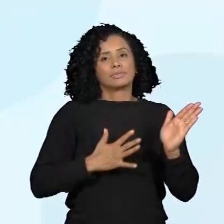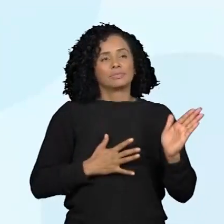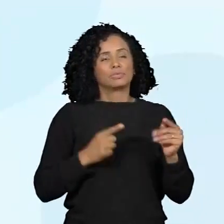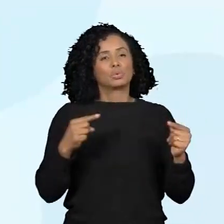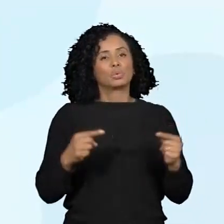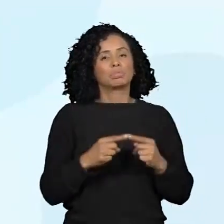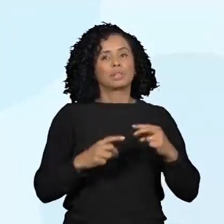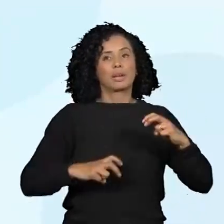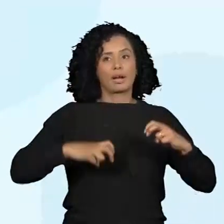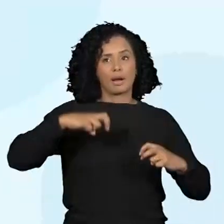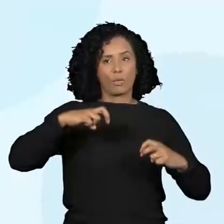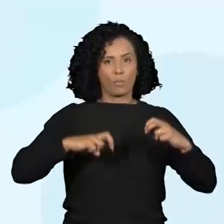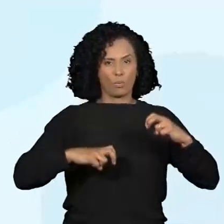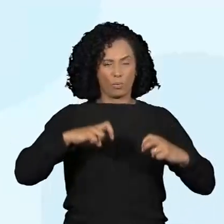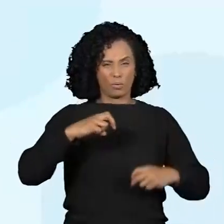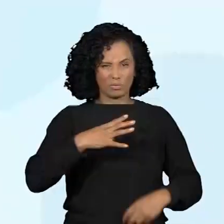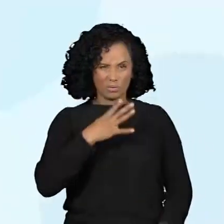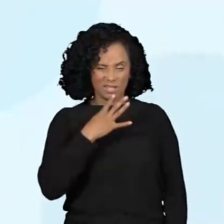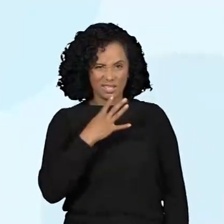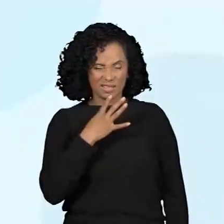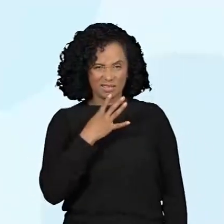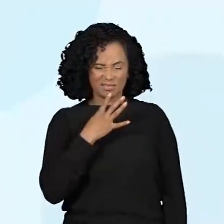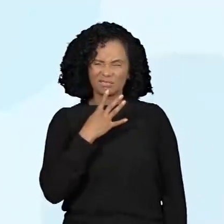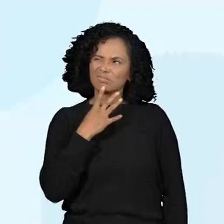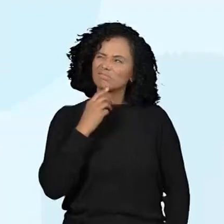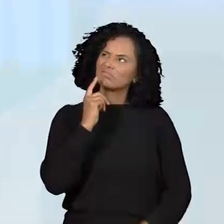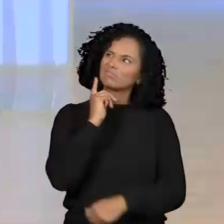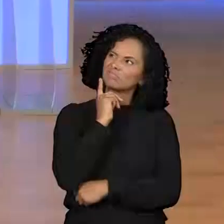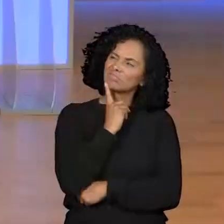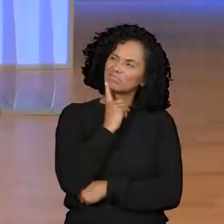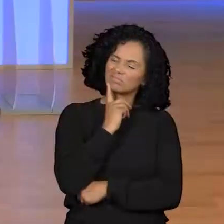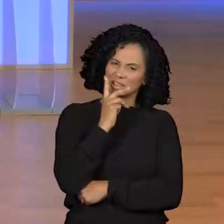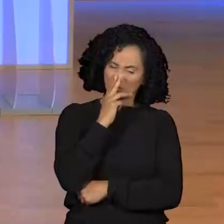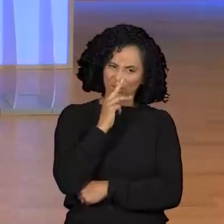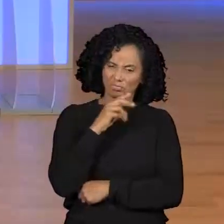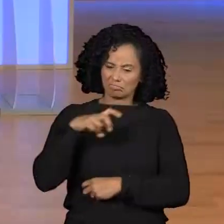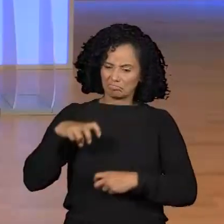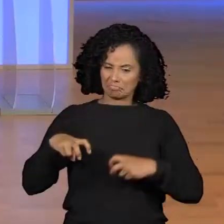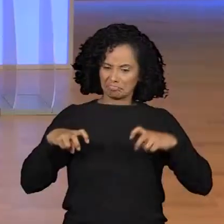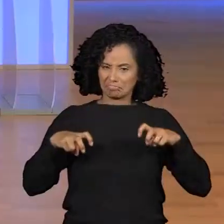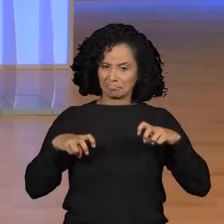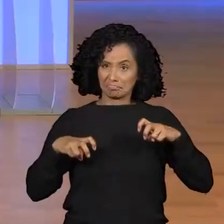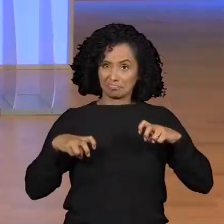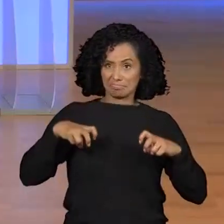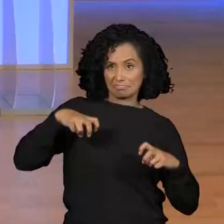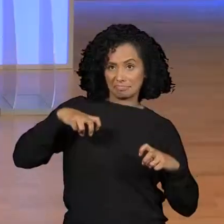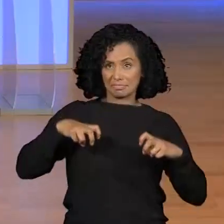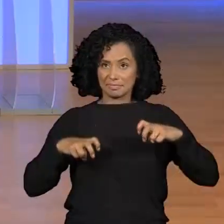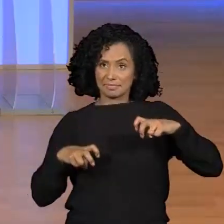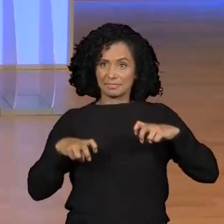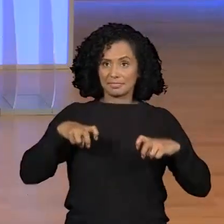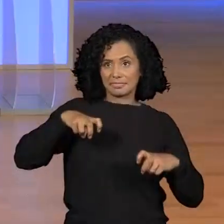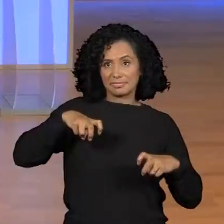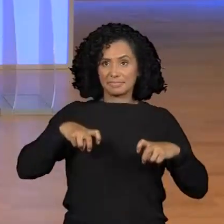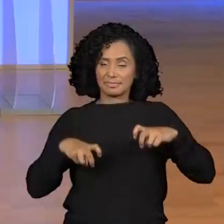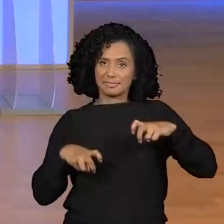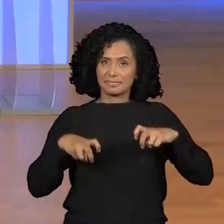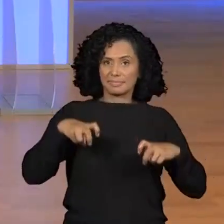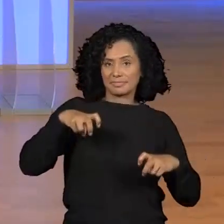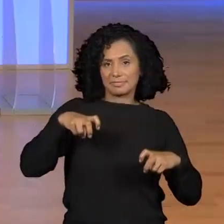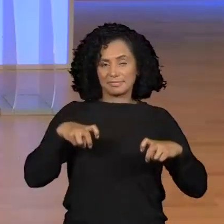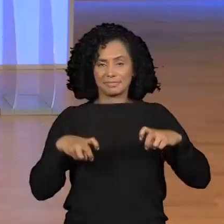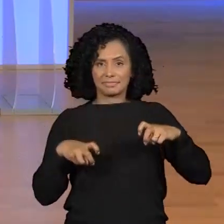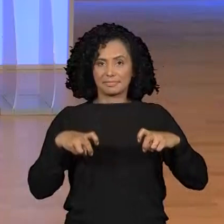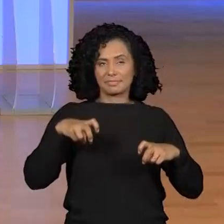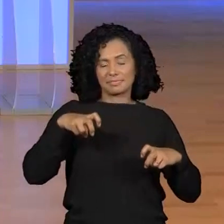uma gangorra? Aquela que tem no parquinho. Você senta numa ponta, senta em outra. No caso, se fosse a gente, teria que ter mais